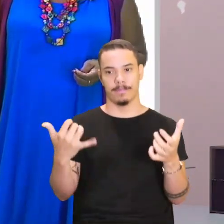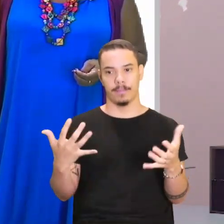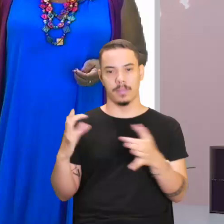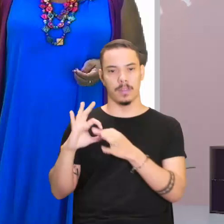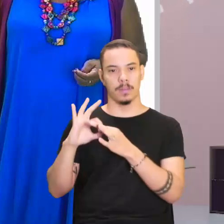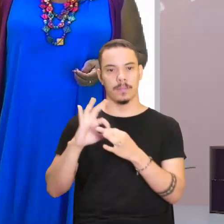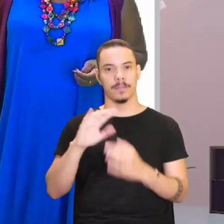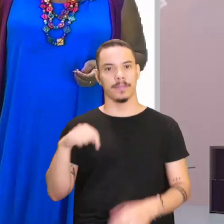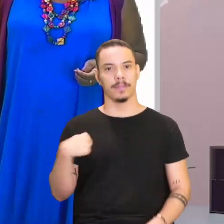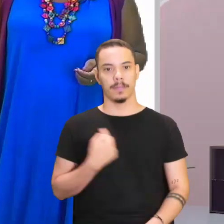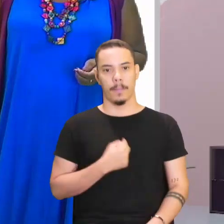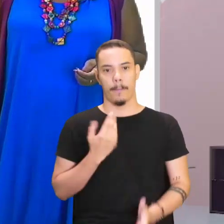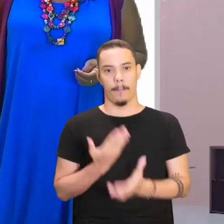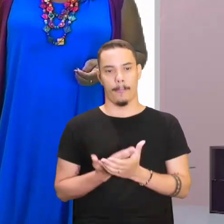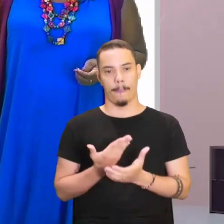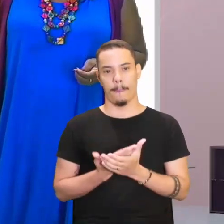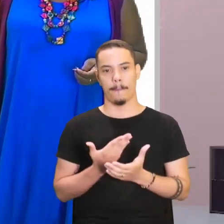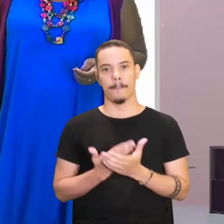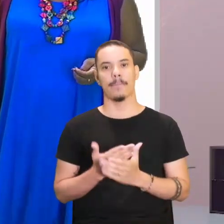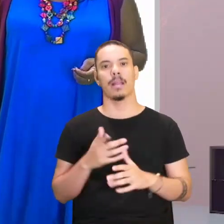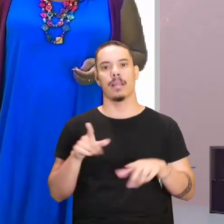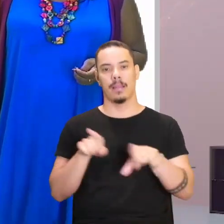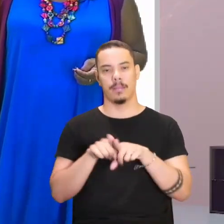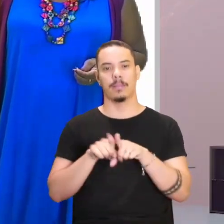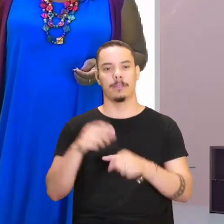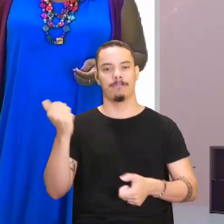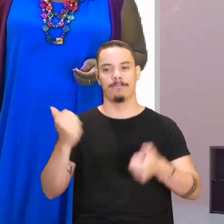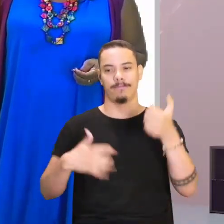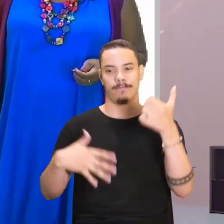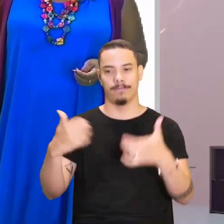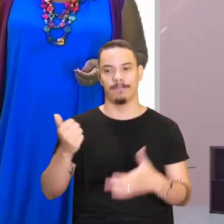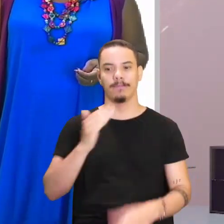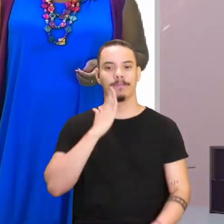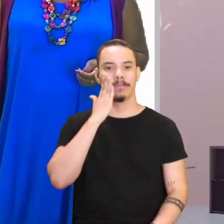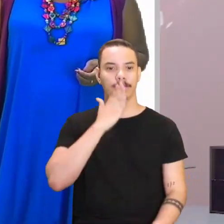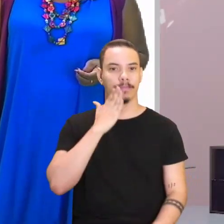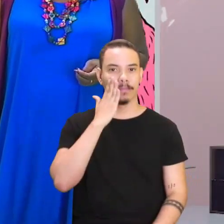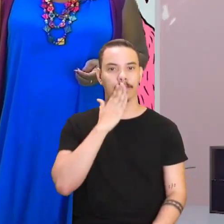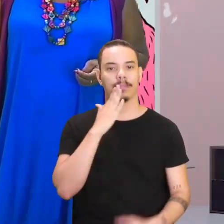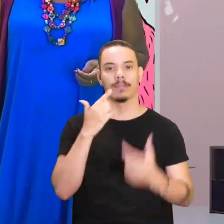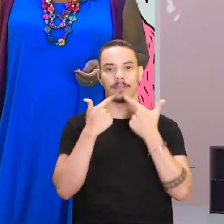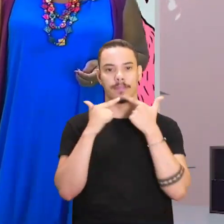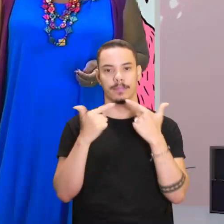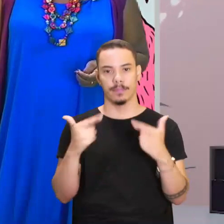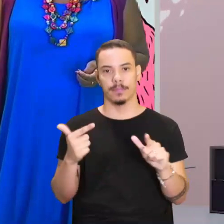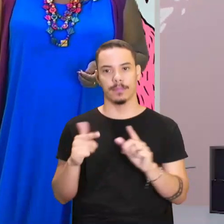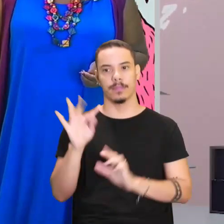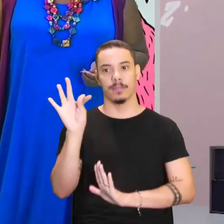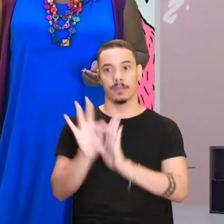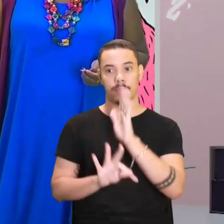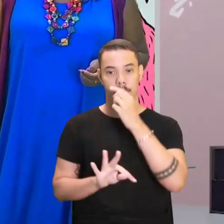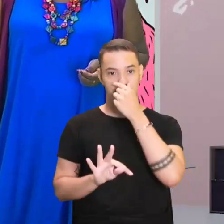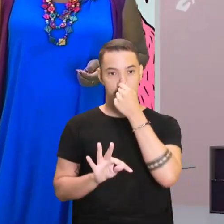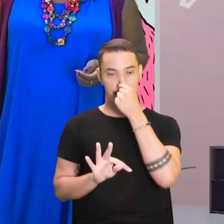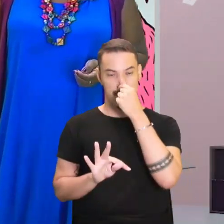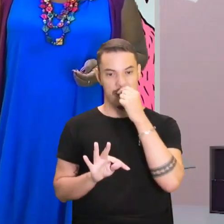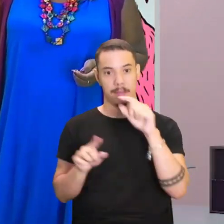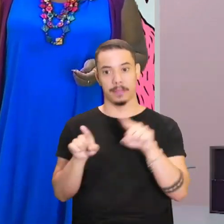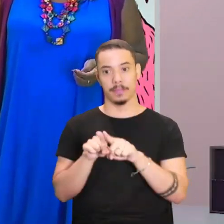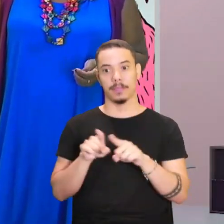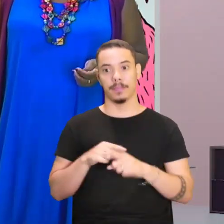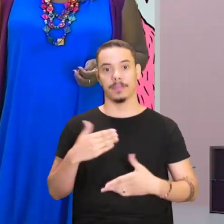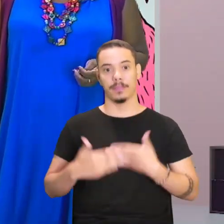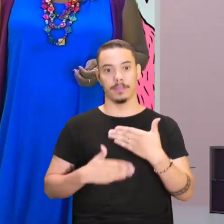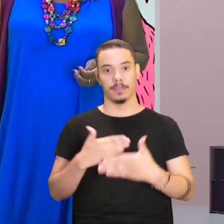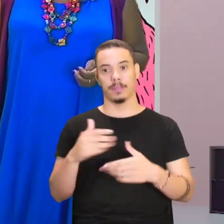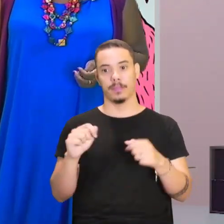contexto da nossa aula, que nós vamos trabalhar esse discurso, essa linguagem, os textos, né, a partir da construção